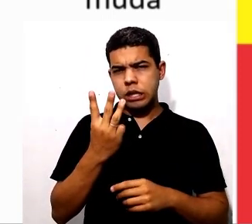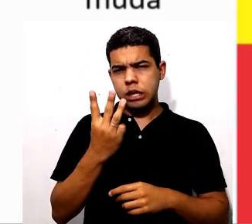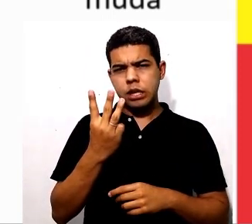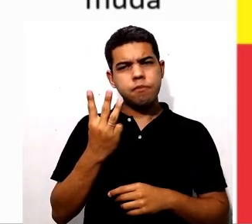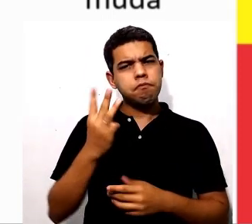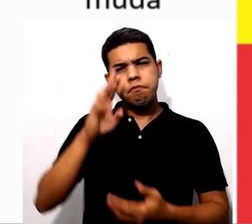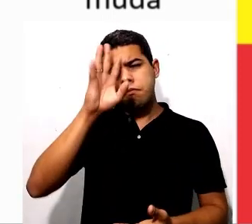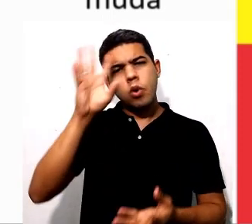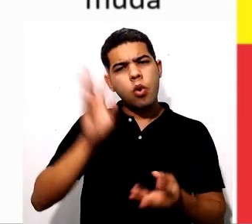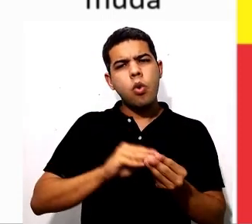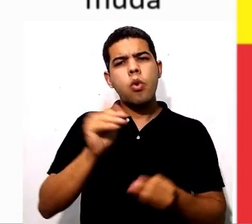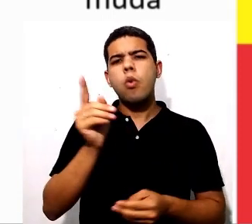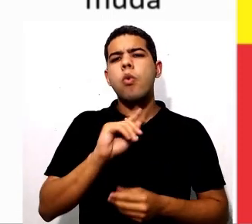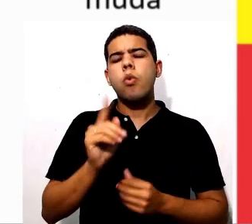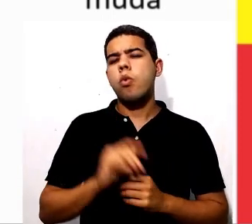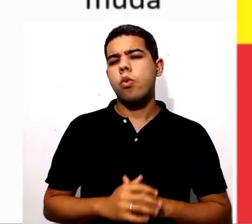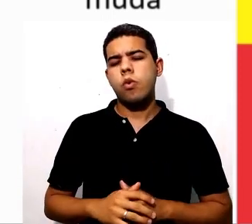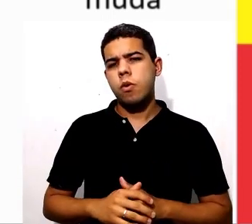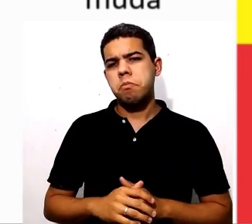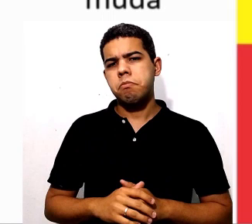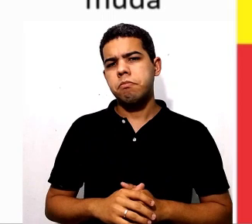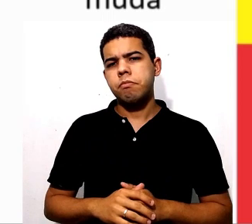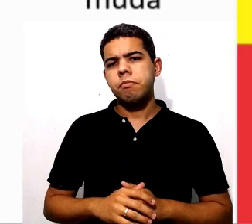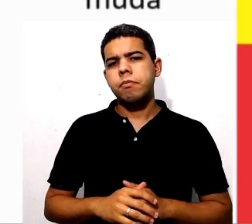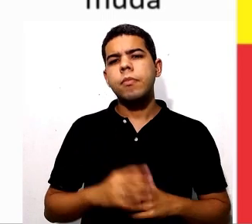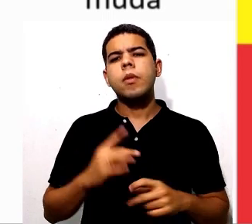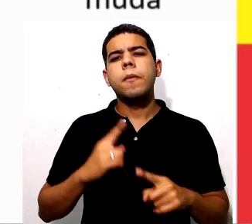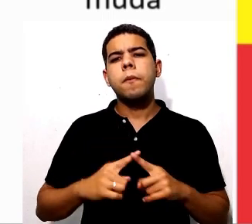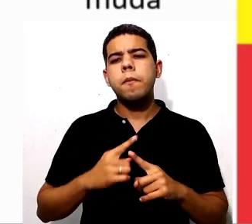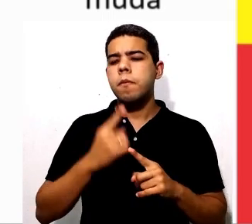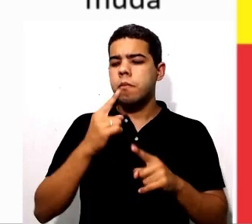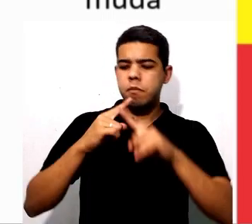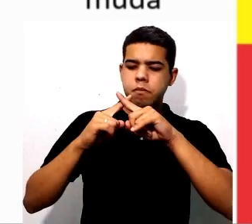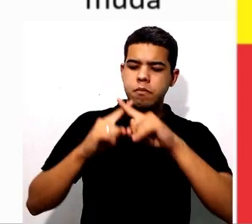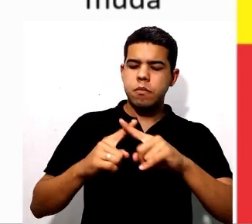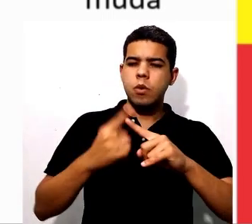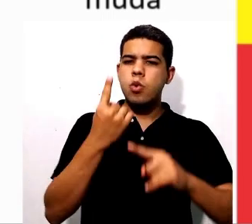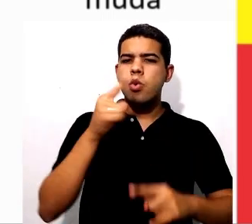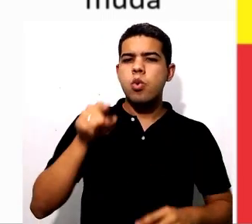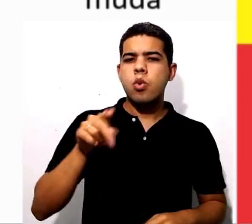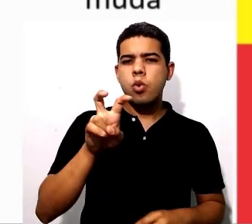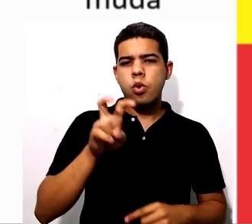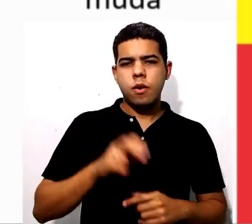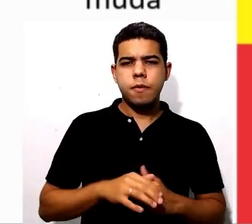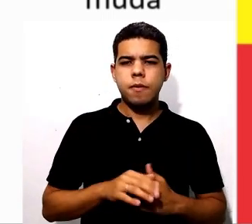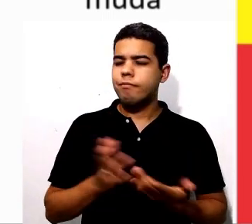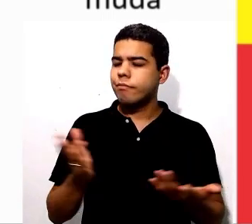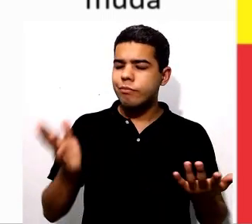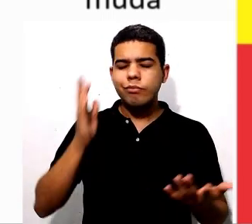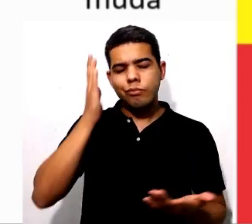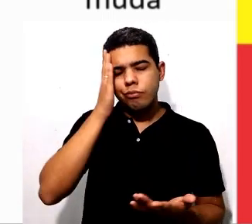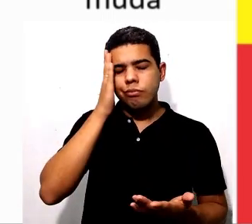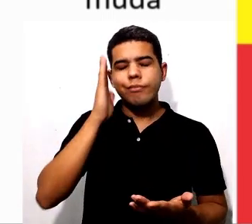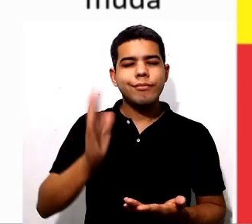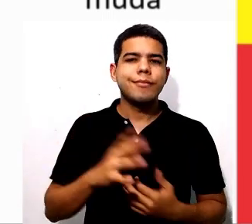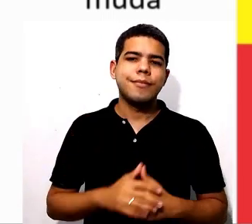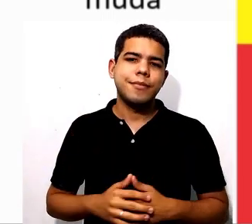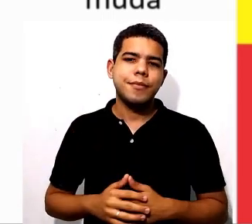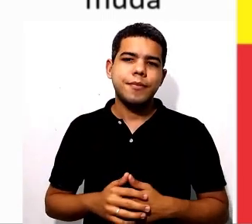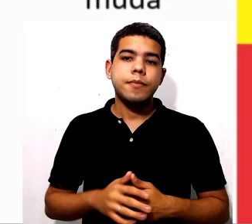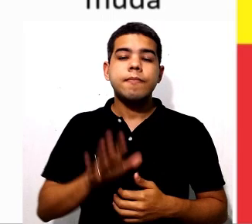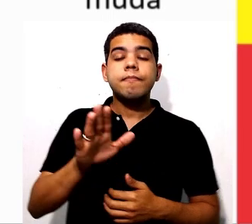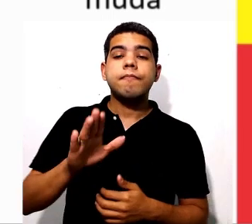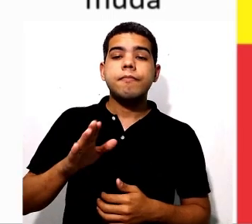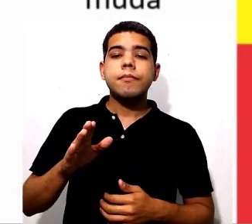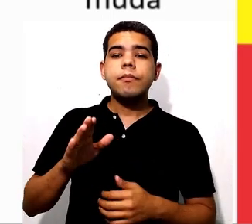é de cara essas duas. Já no outro, na letra B, opa, dobrou 4. Beleza. Agora eu pergunto, será que os outros